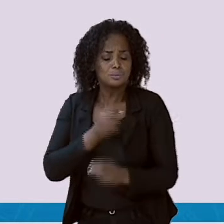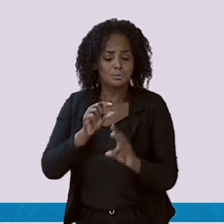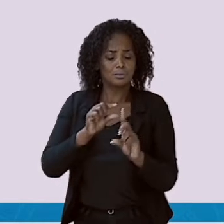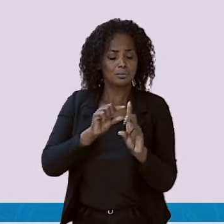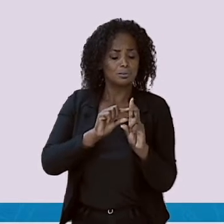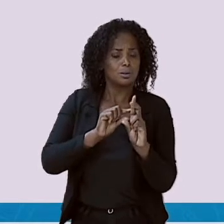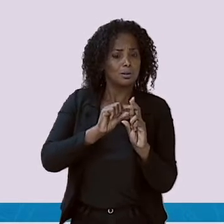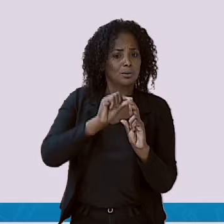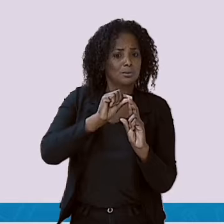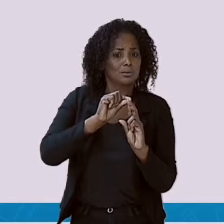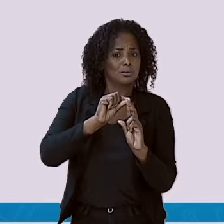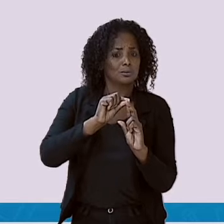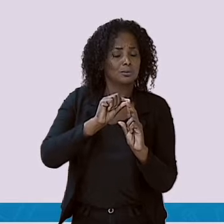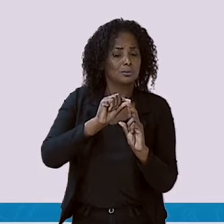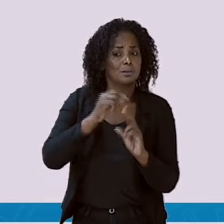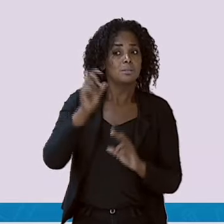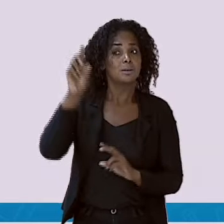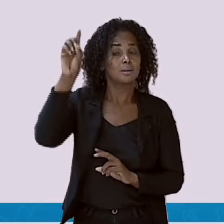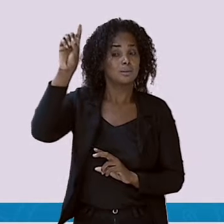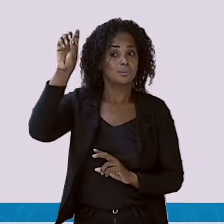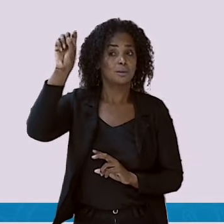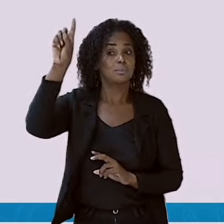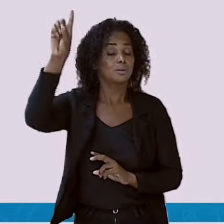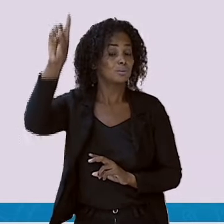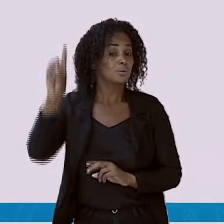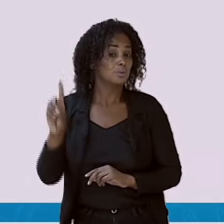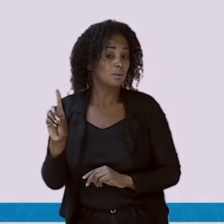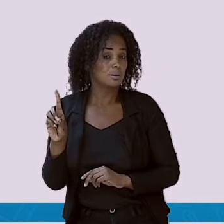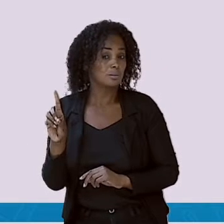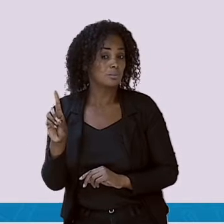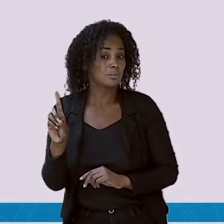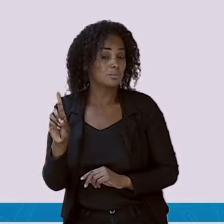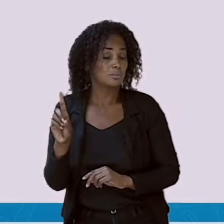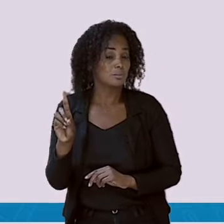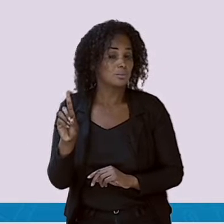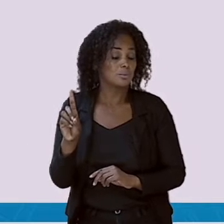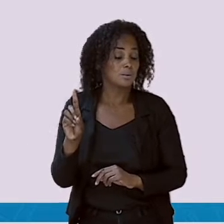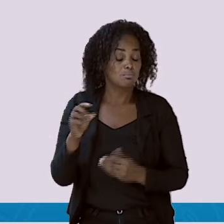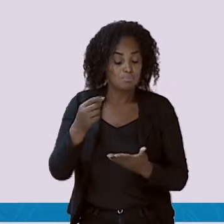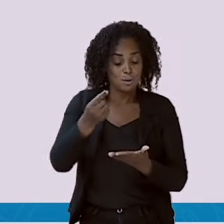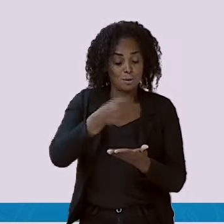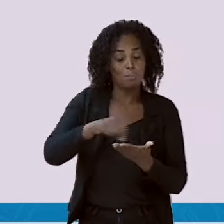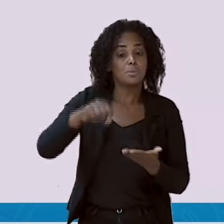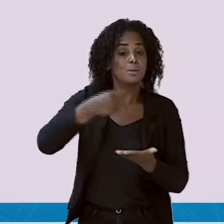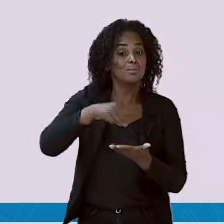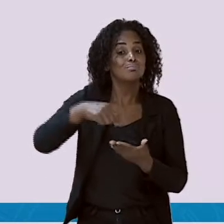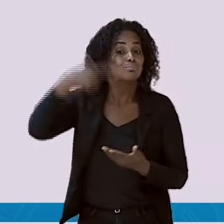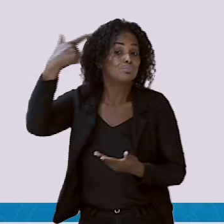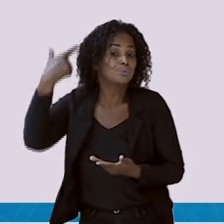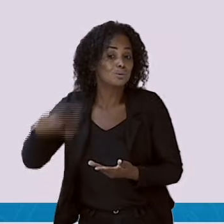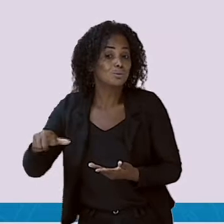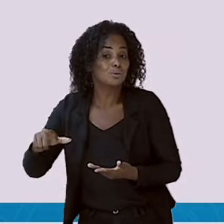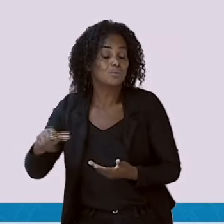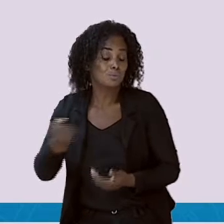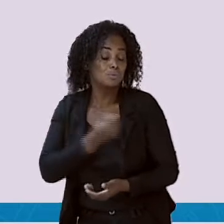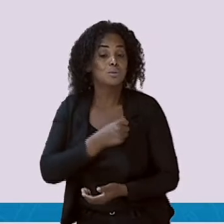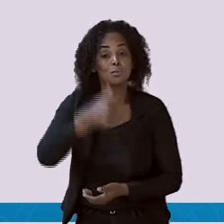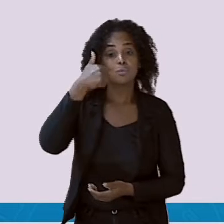números que estão à minha esquerda, eu só recopio. Então, eu recopio aqui, o 1 e o